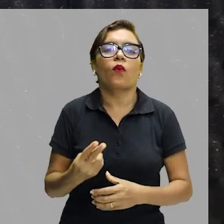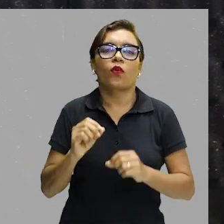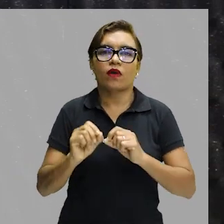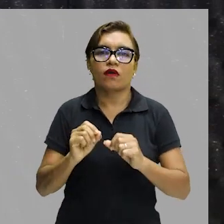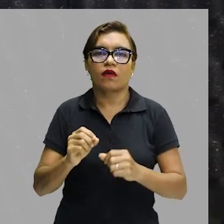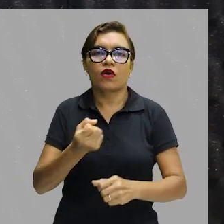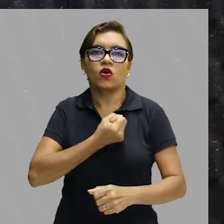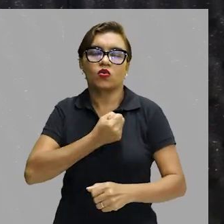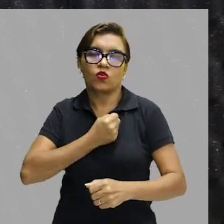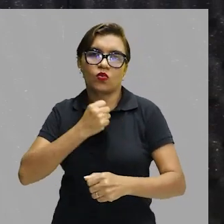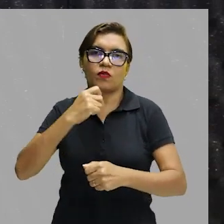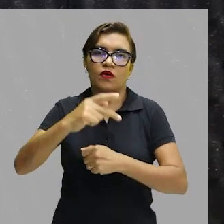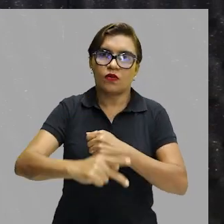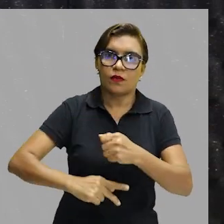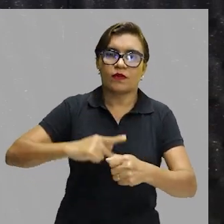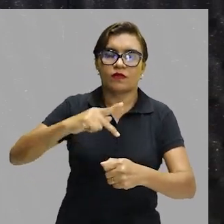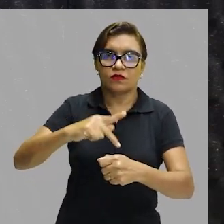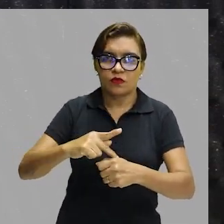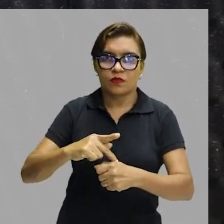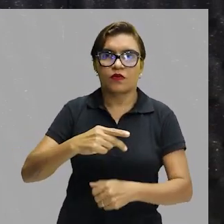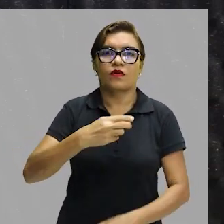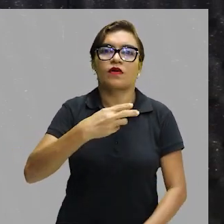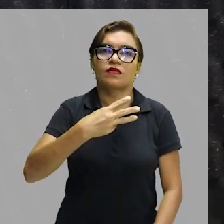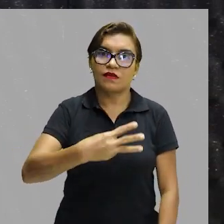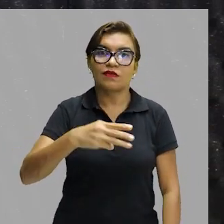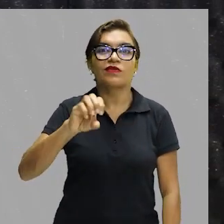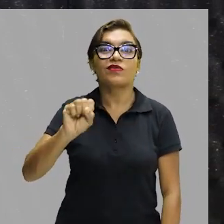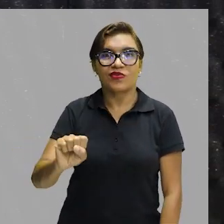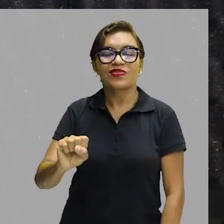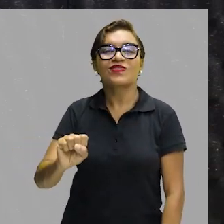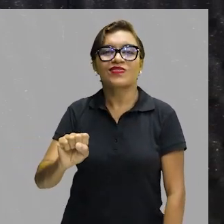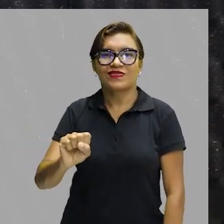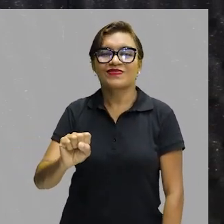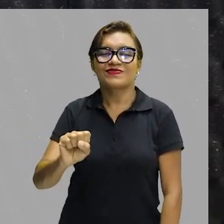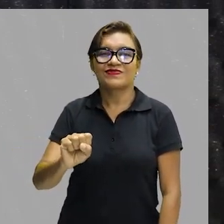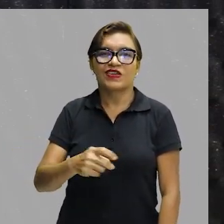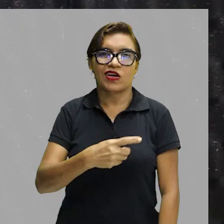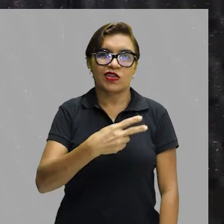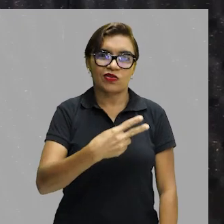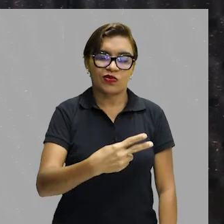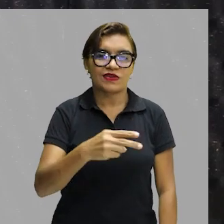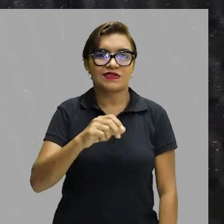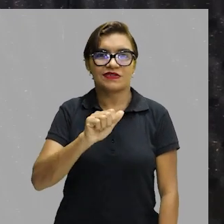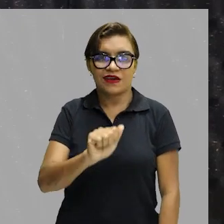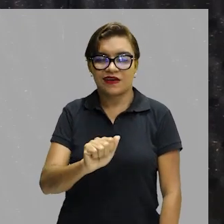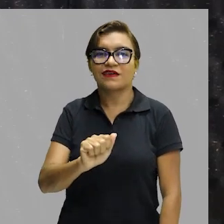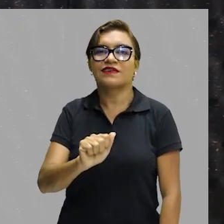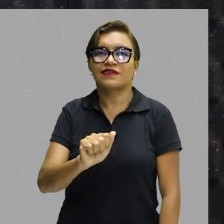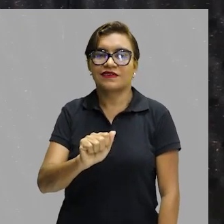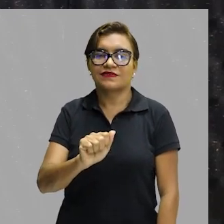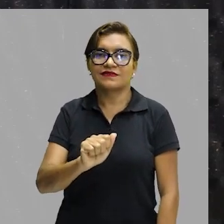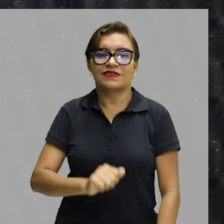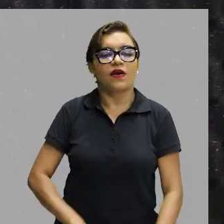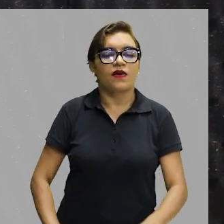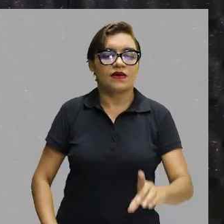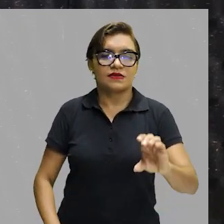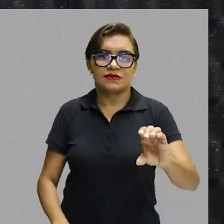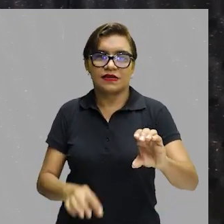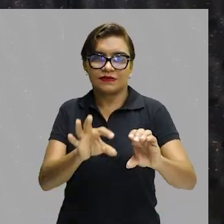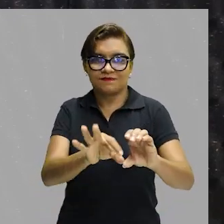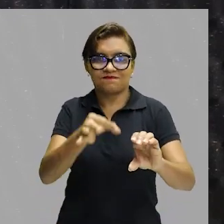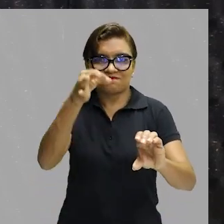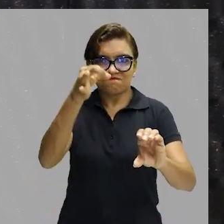número atômico 38. Então, número atômico 38, família 2A, bingo, letra C.